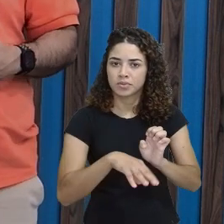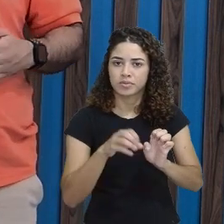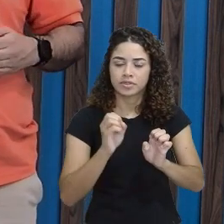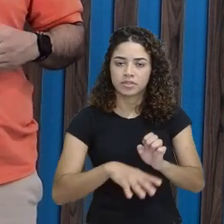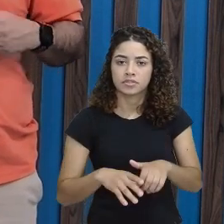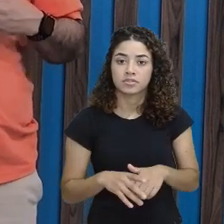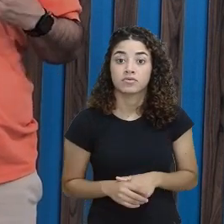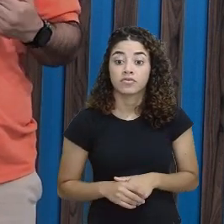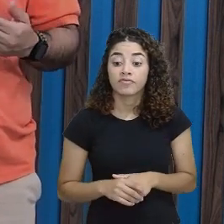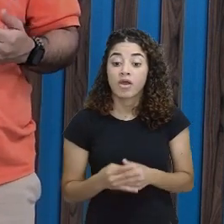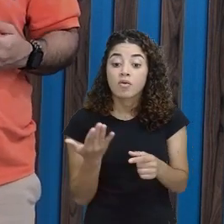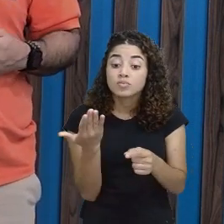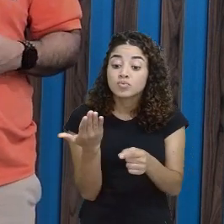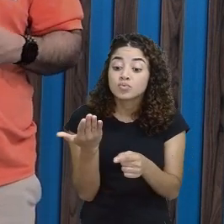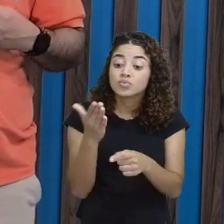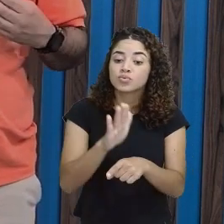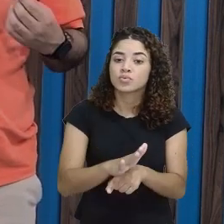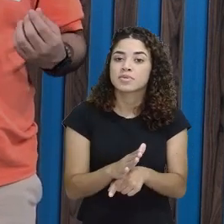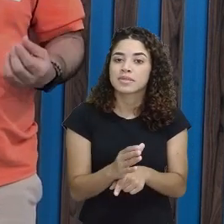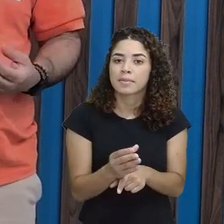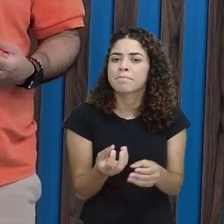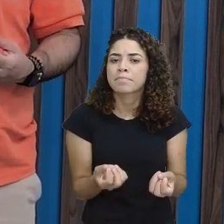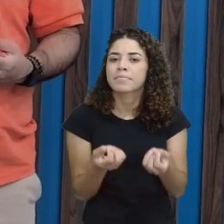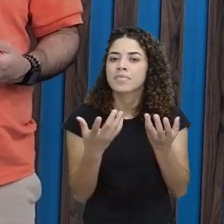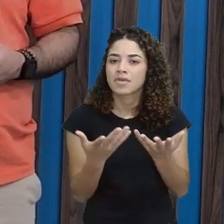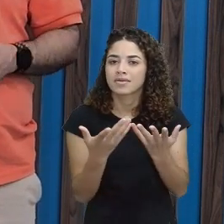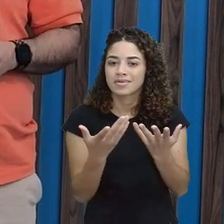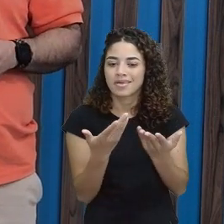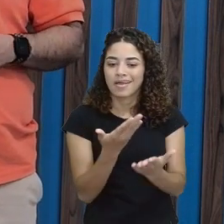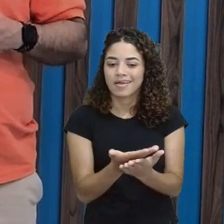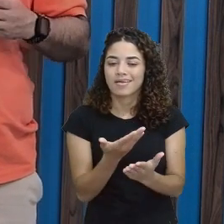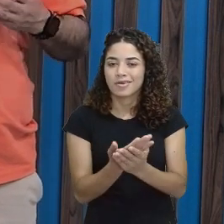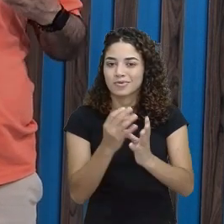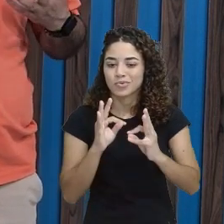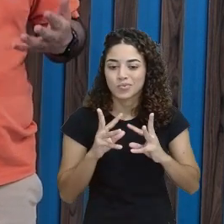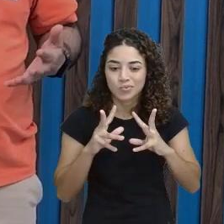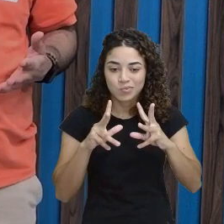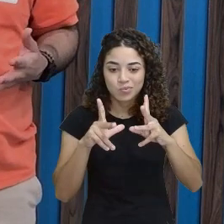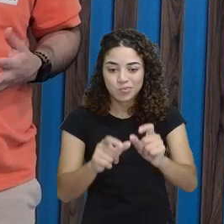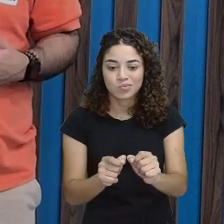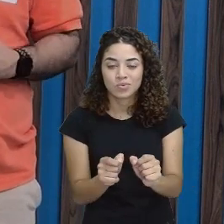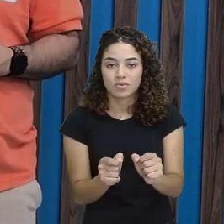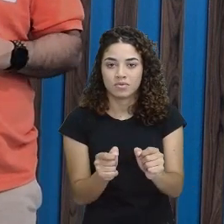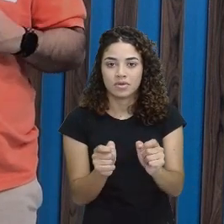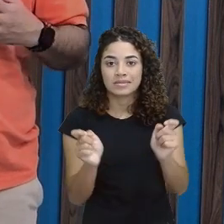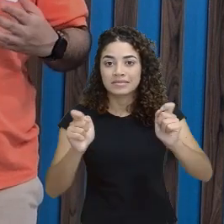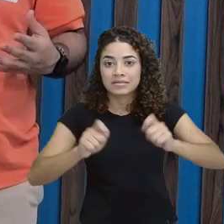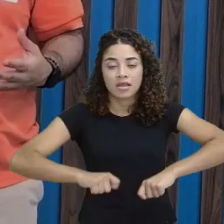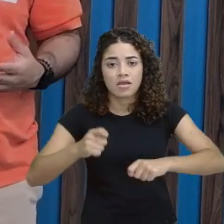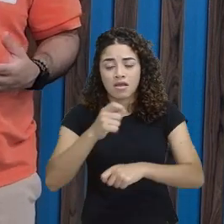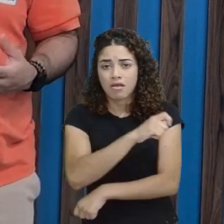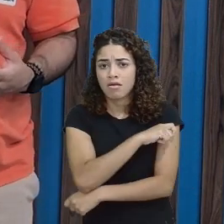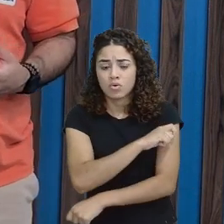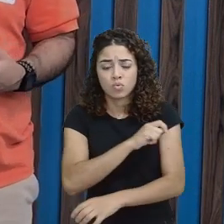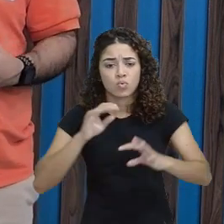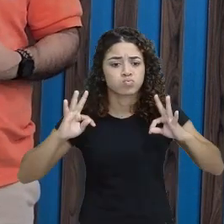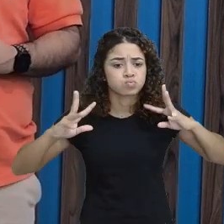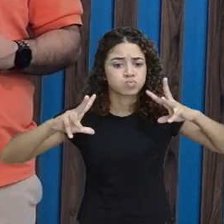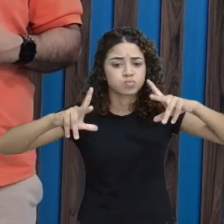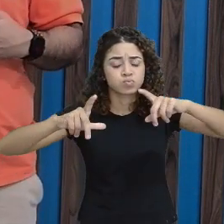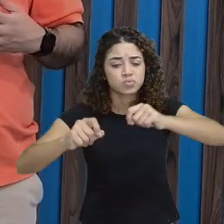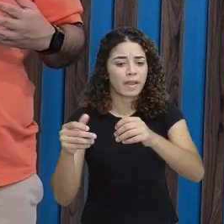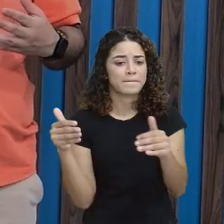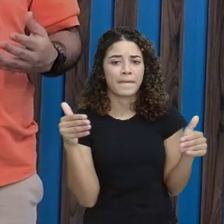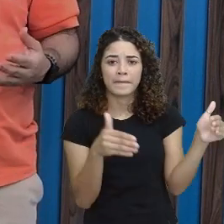Recife ajudam para que esse conteúdo ele possa ser acessado por mais pessoas, né?